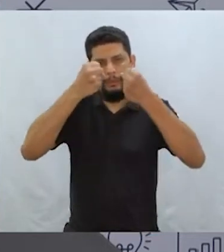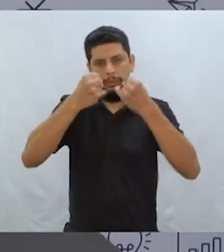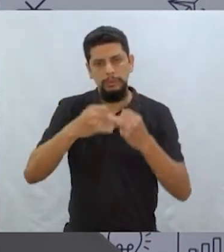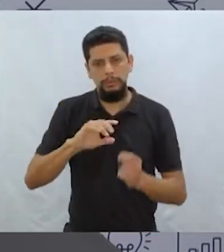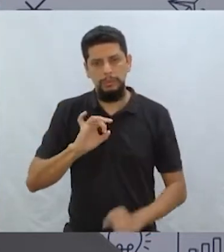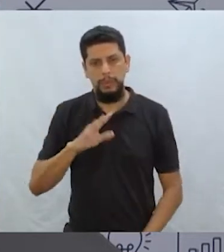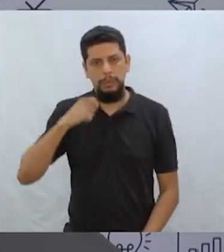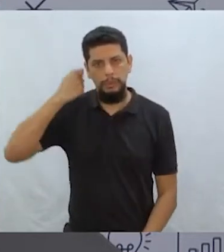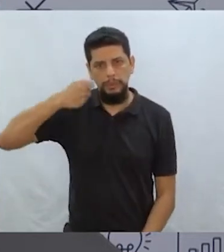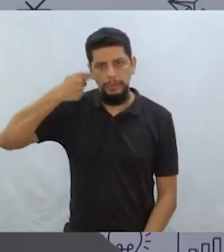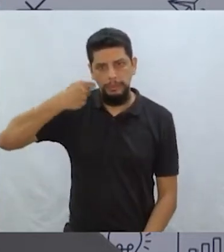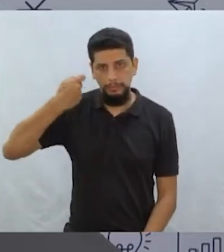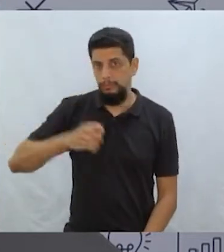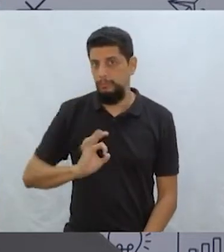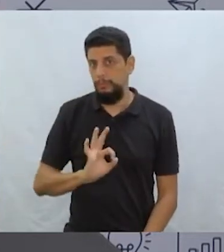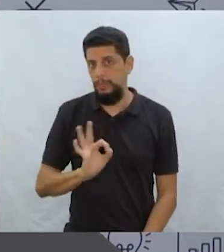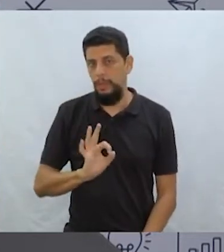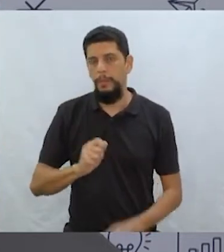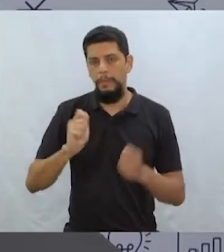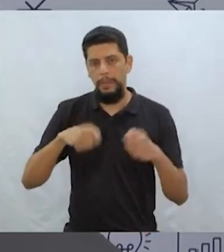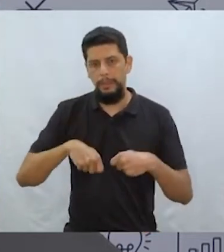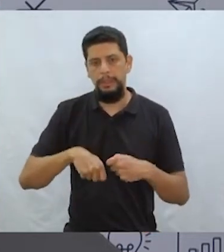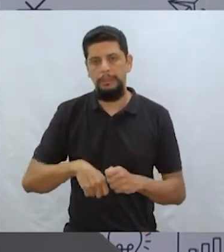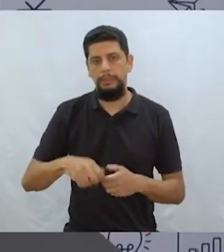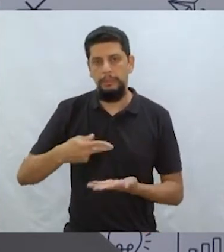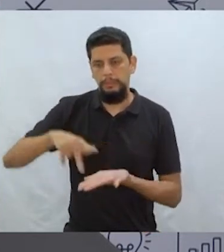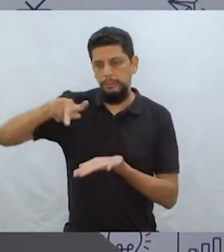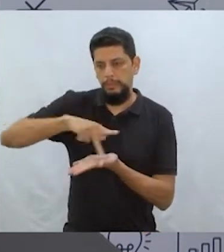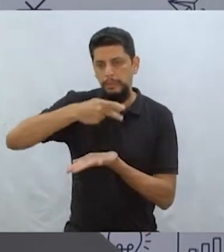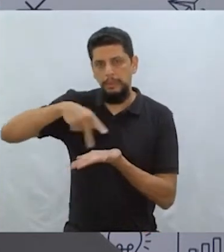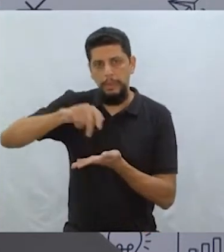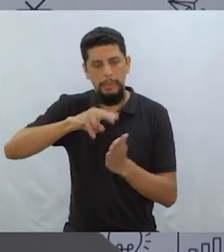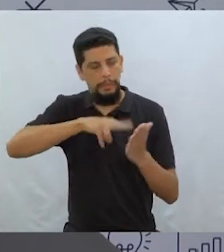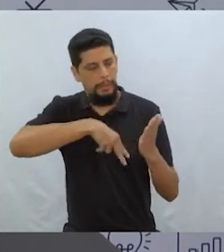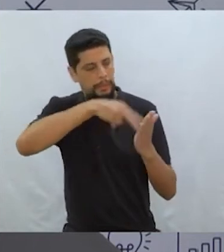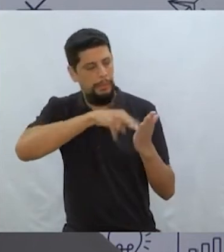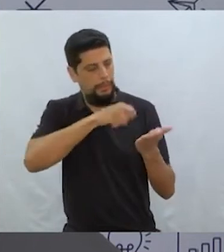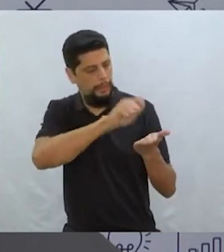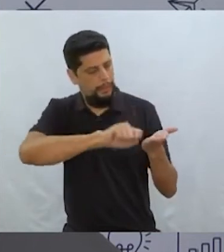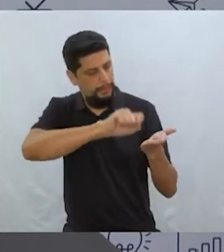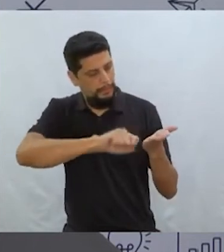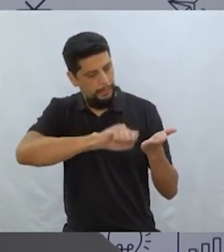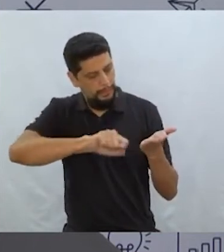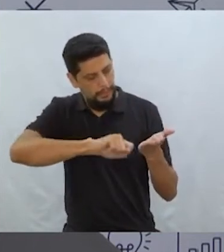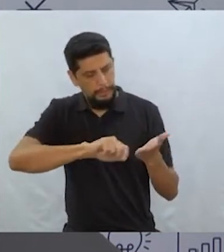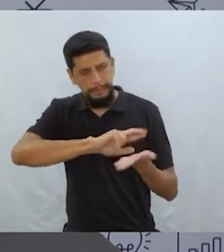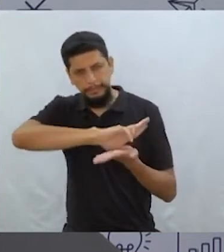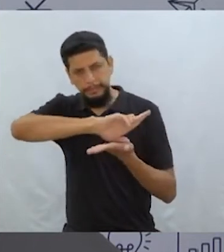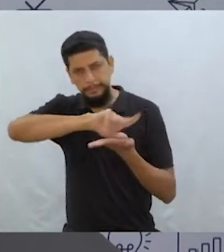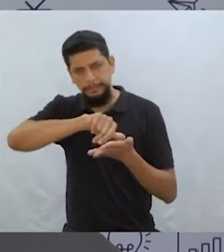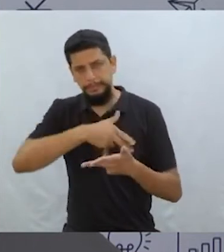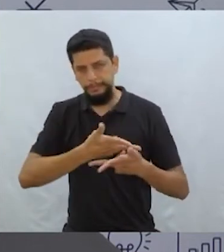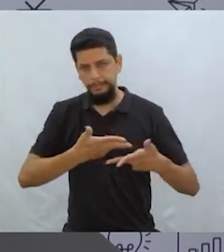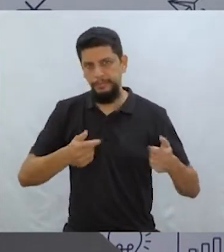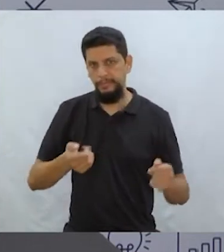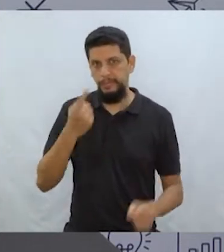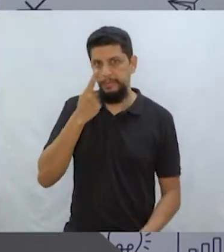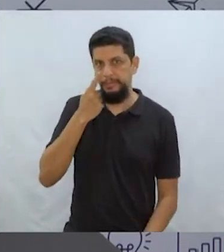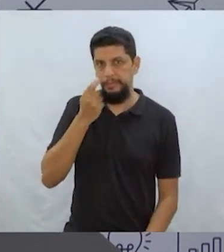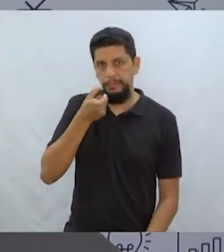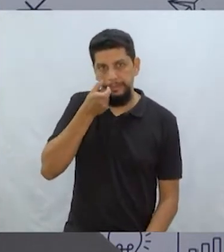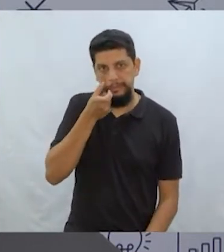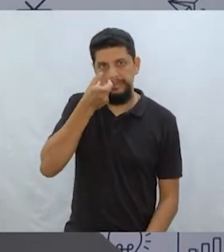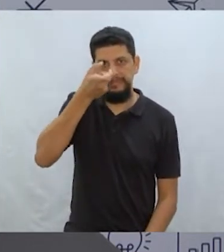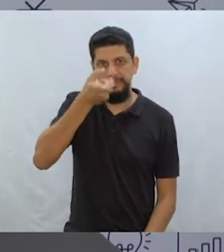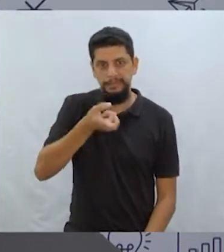estamos falando somente de atores e atrizes nós podemos falar de dançarinos pintores escritores e assim por diante E